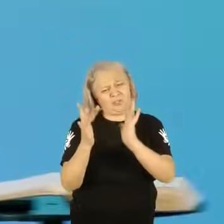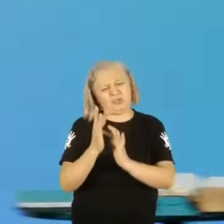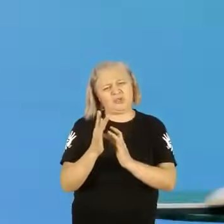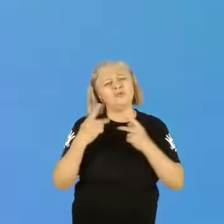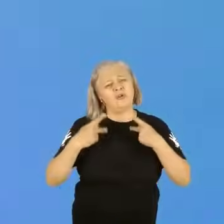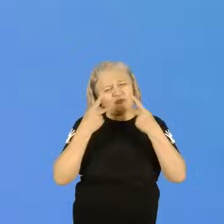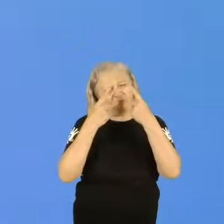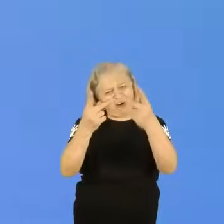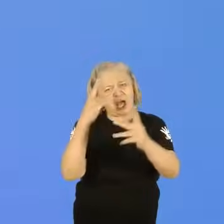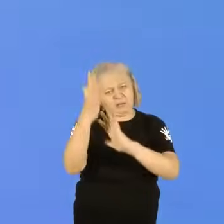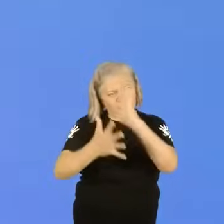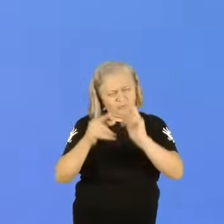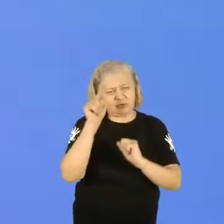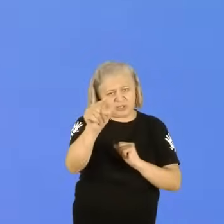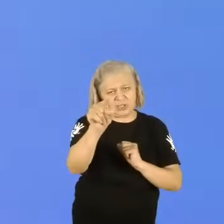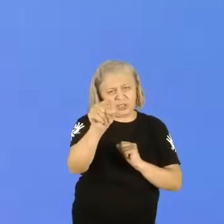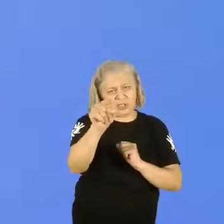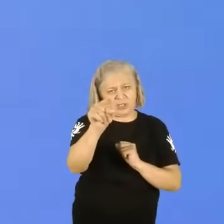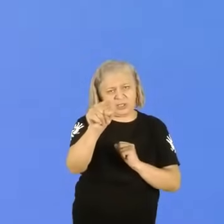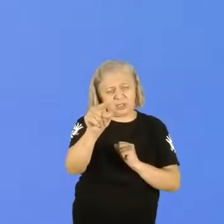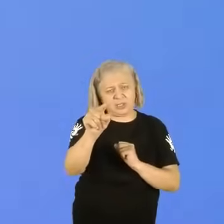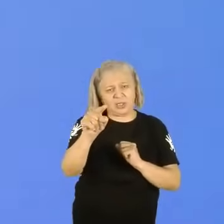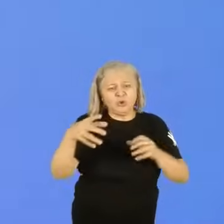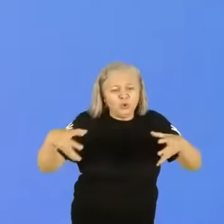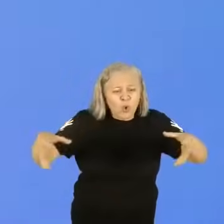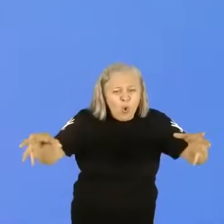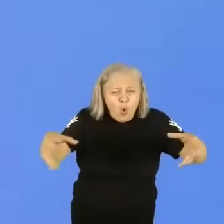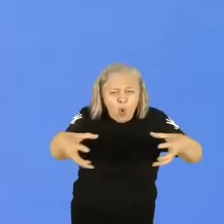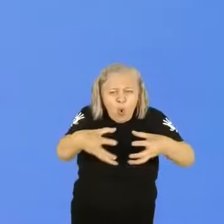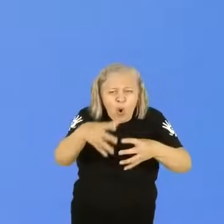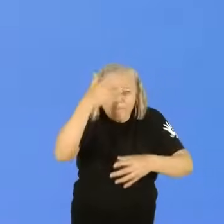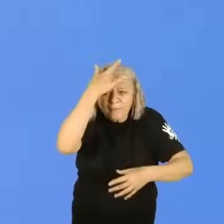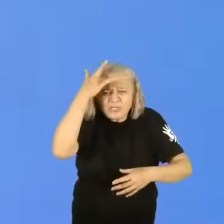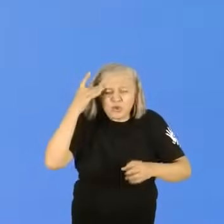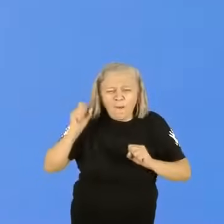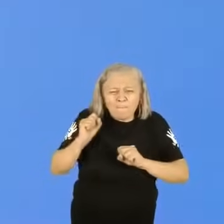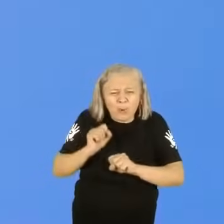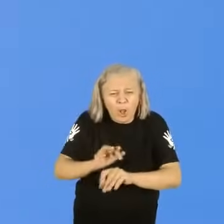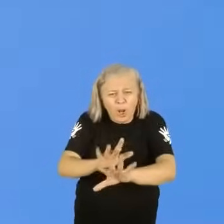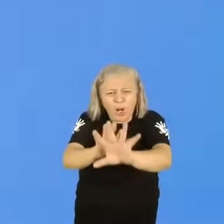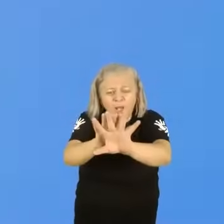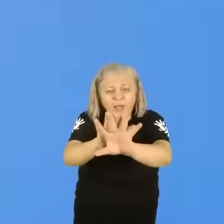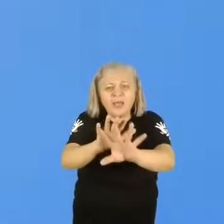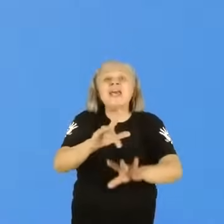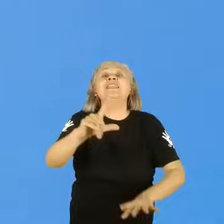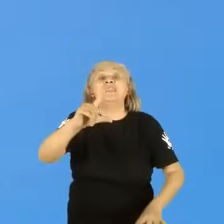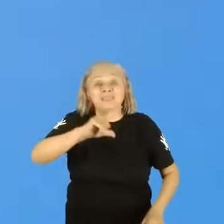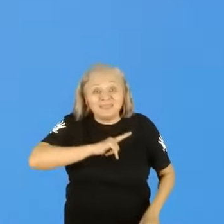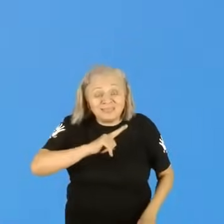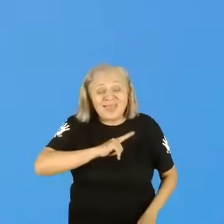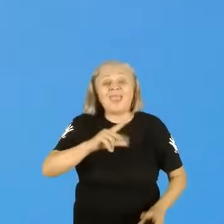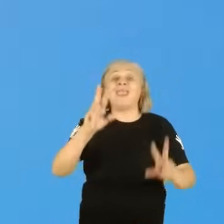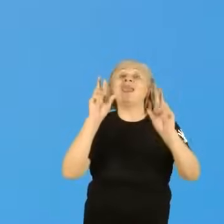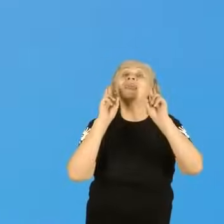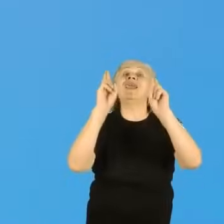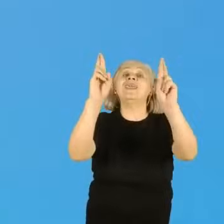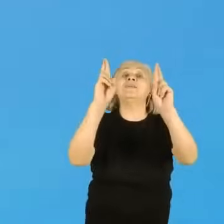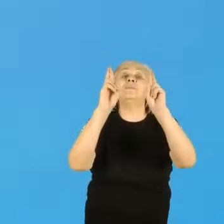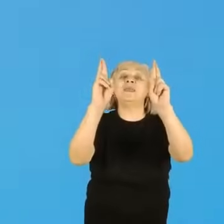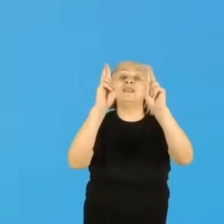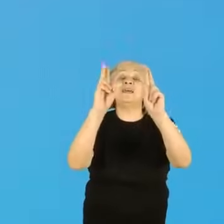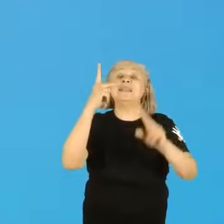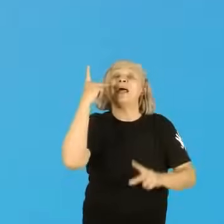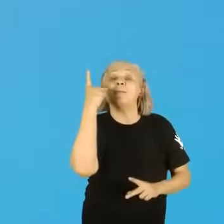Jesus, que no meio dessa multidão, o Evangelho chega para você para te dizer: há esperança para a